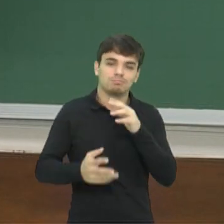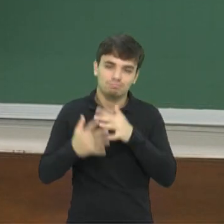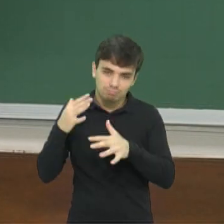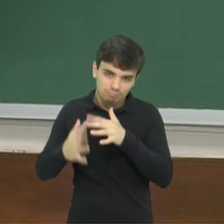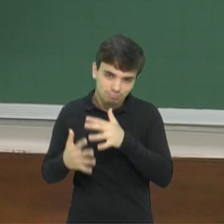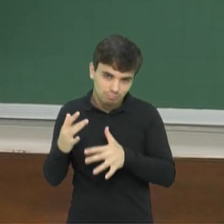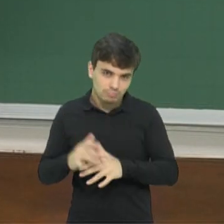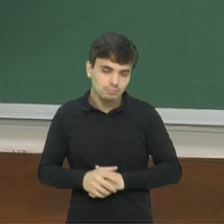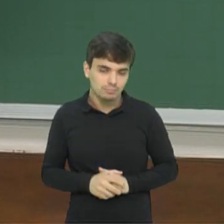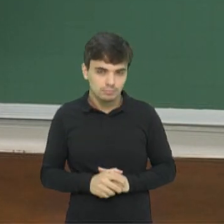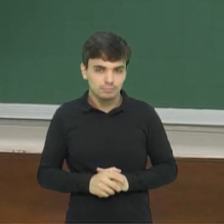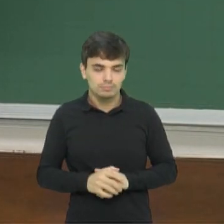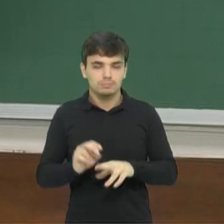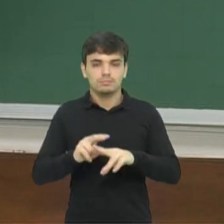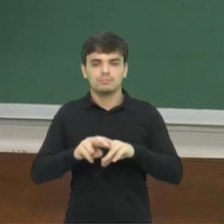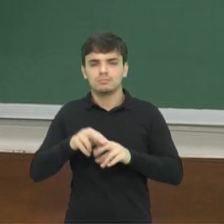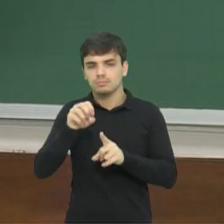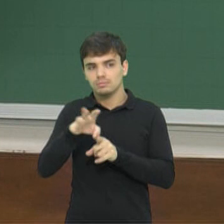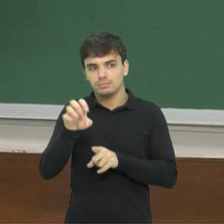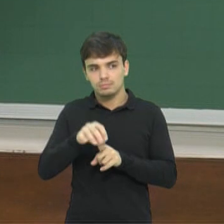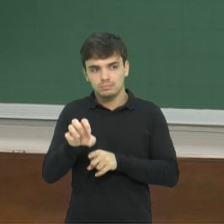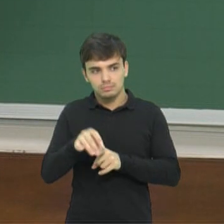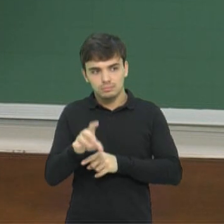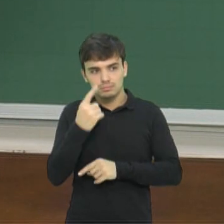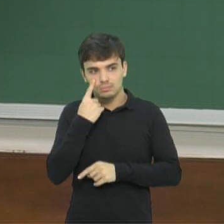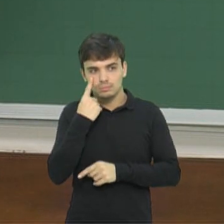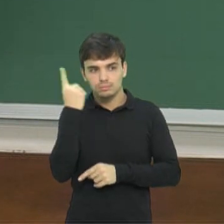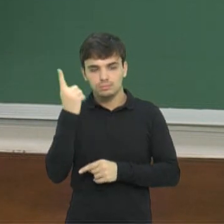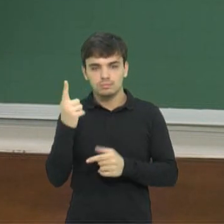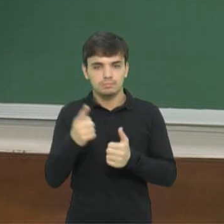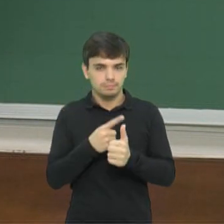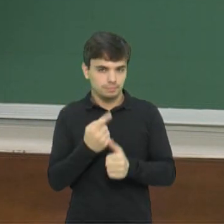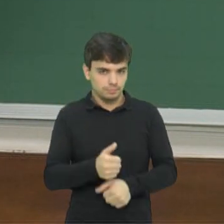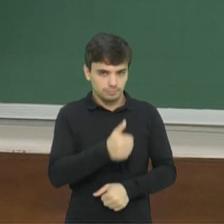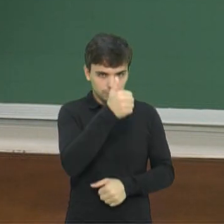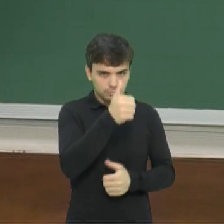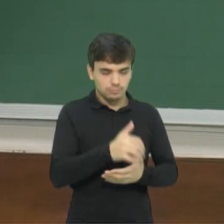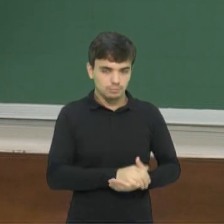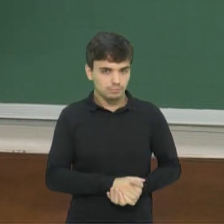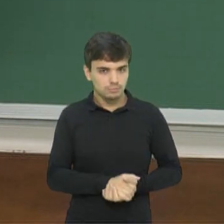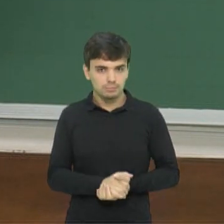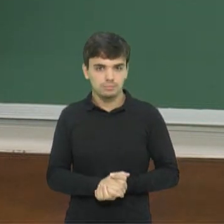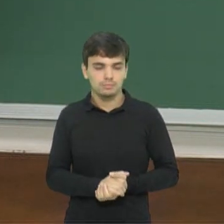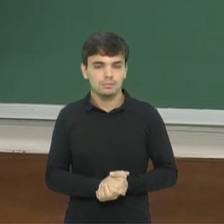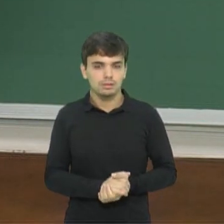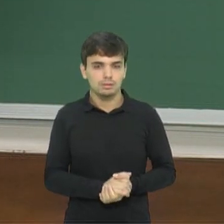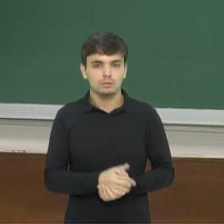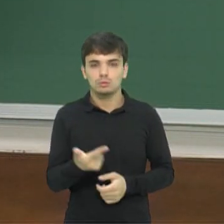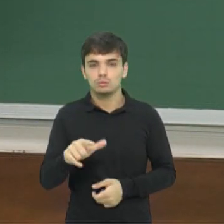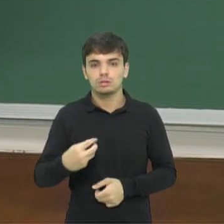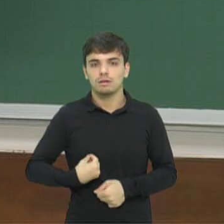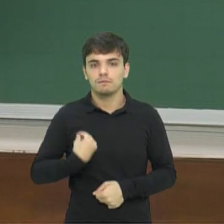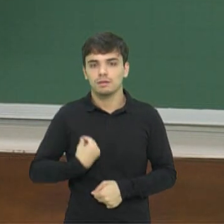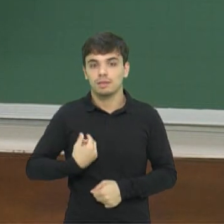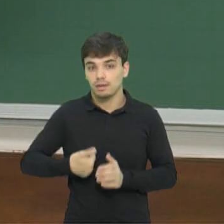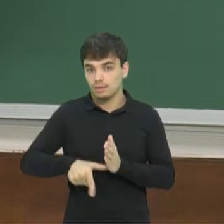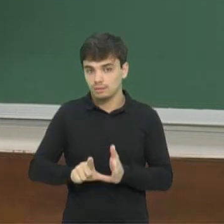dele. Mas aquela dica da ilha estéril é o que é o principal pra gente. Então, sucessão primária, porque nunca houve vida lá antes,